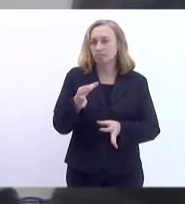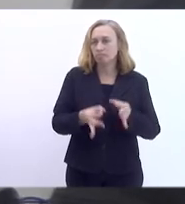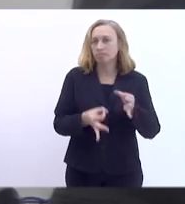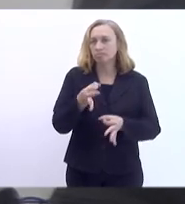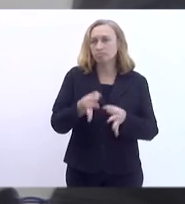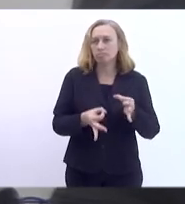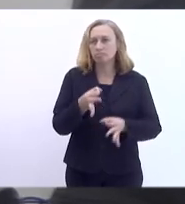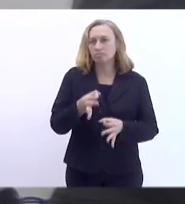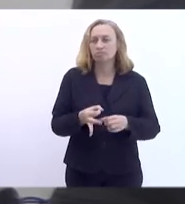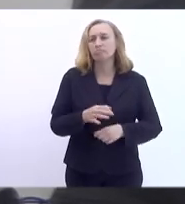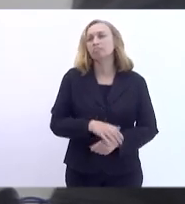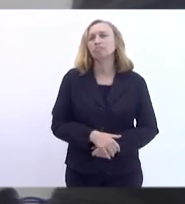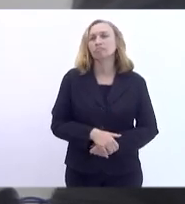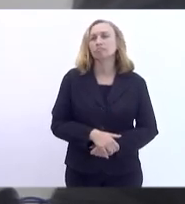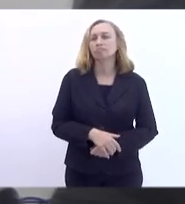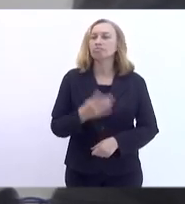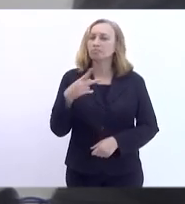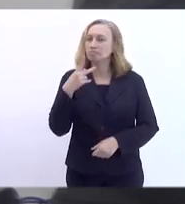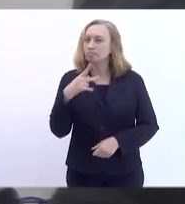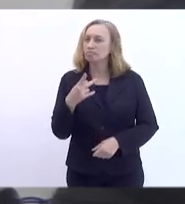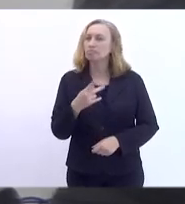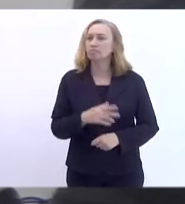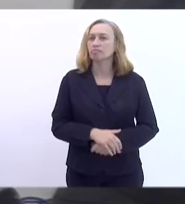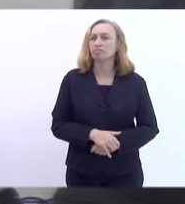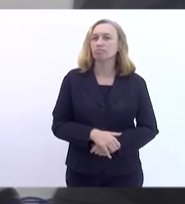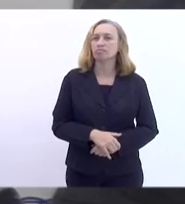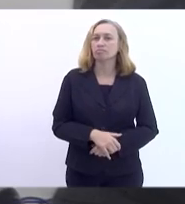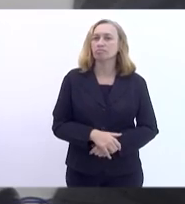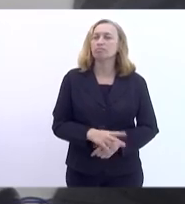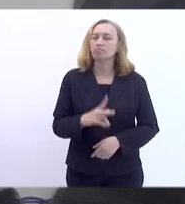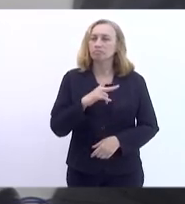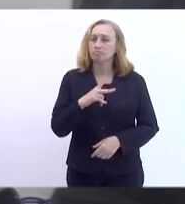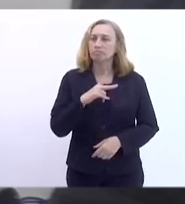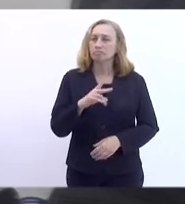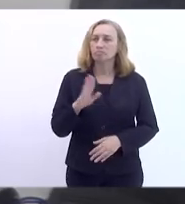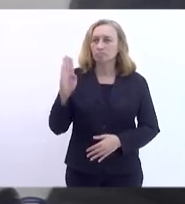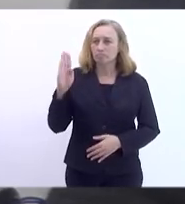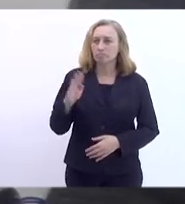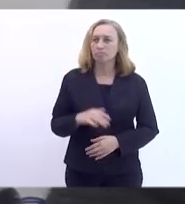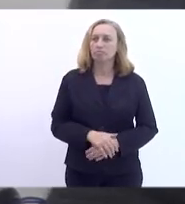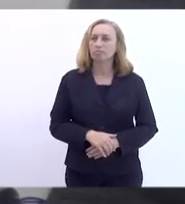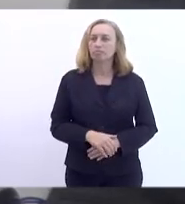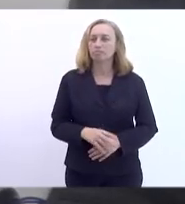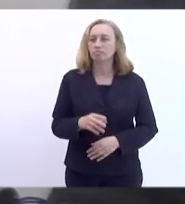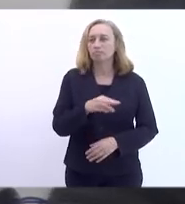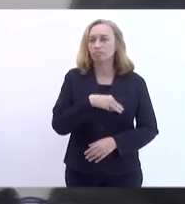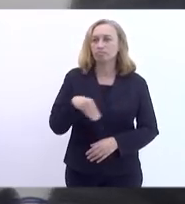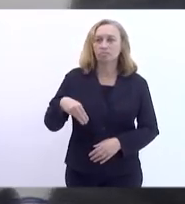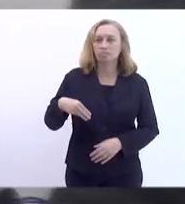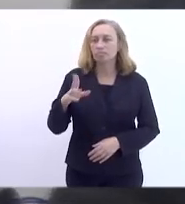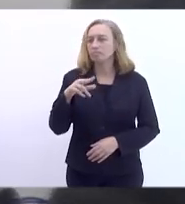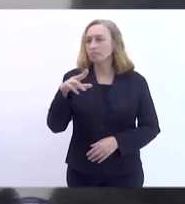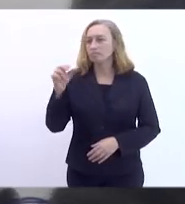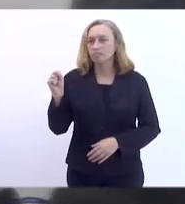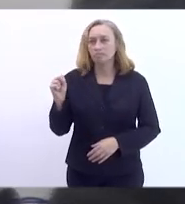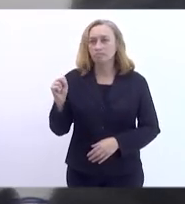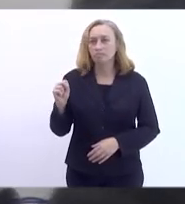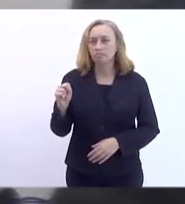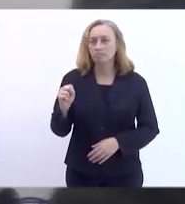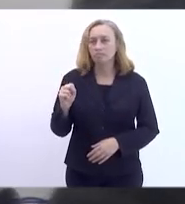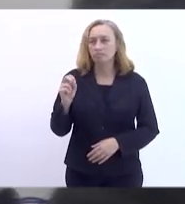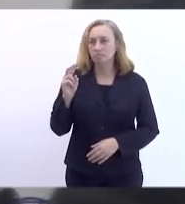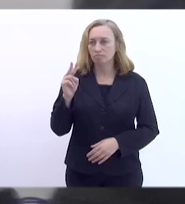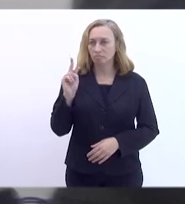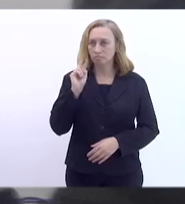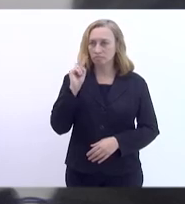de falar é com os próprios candidatos o Ministério Público nunca eu nunca vai